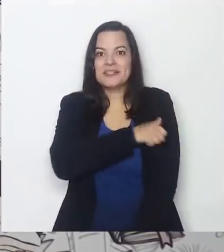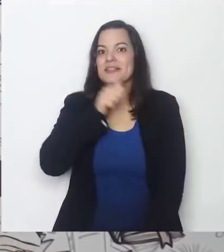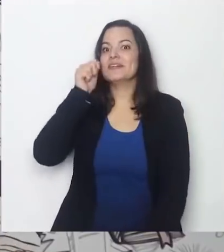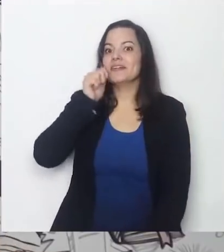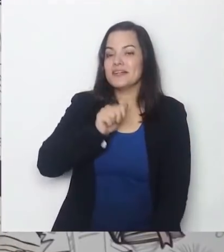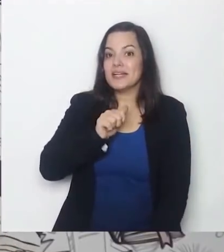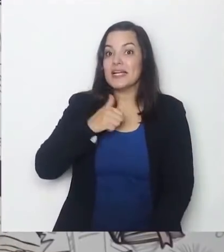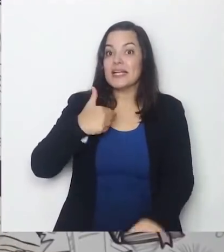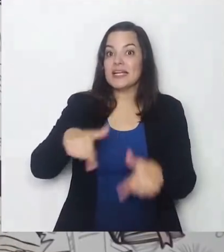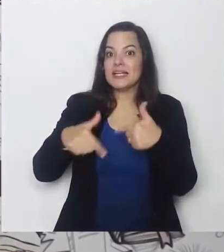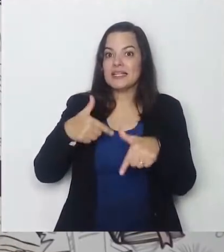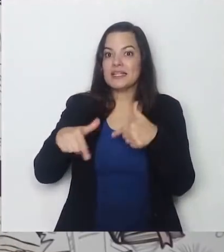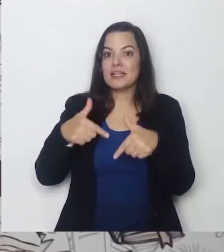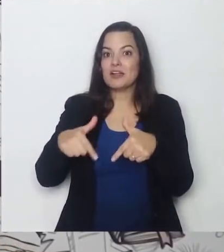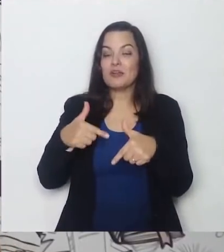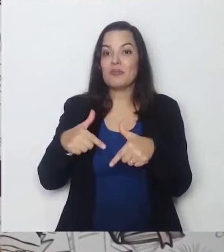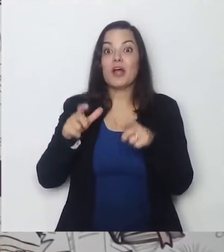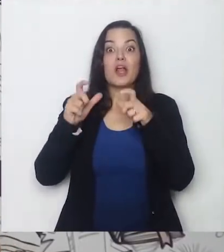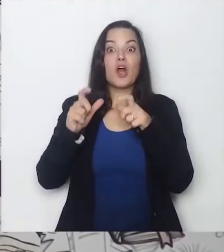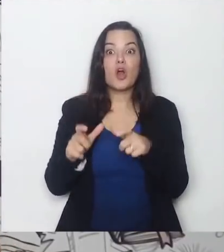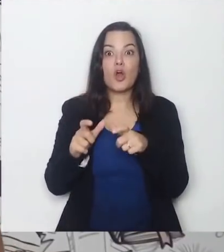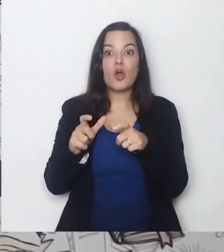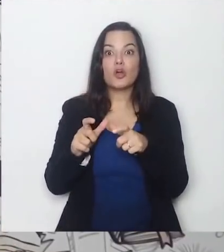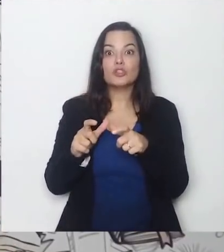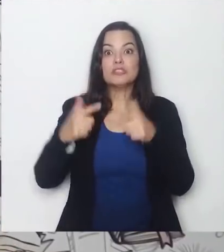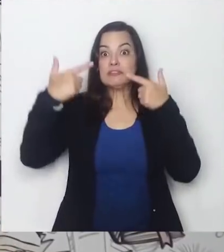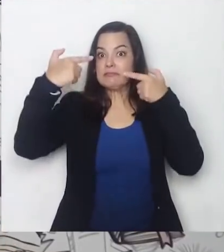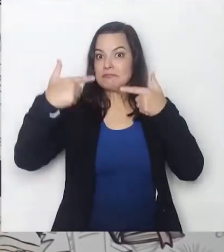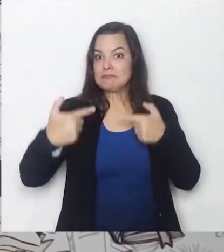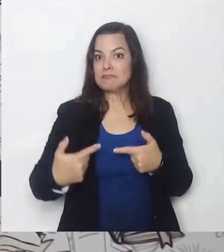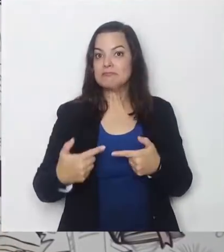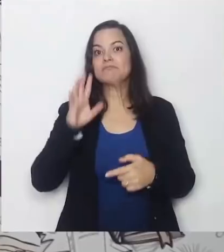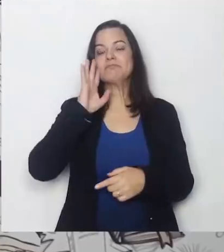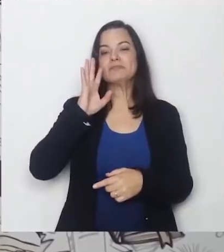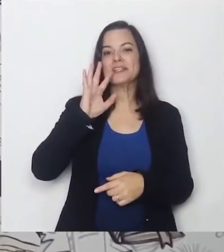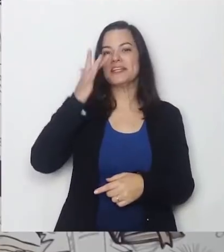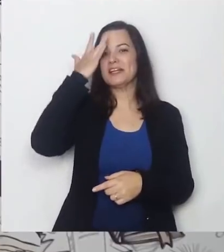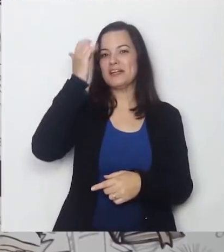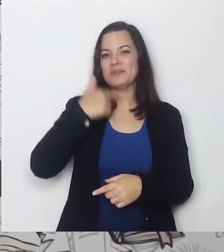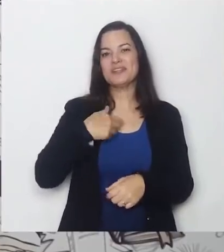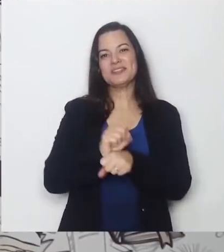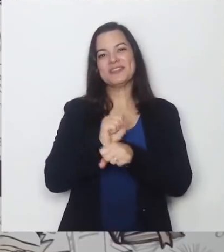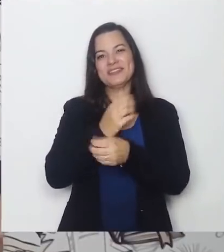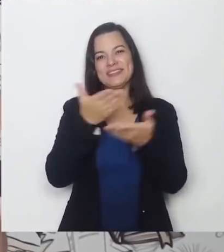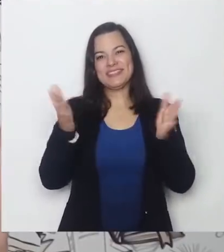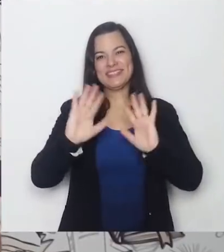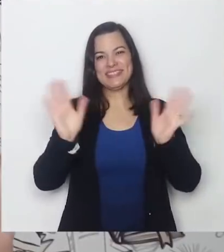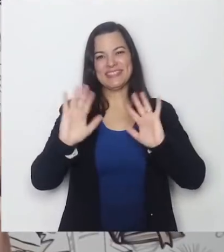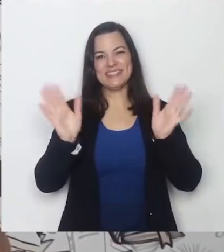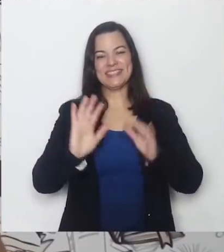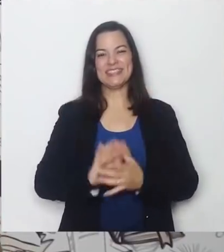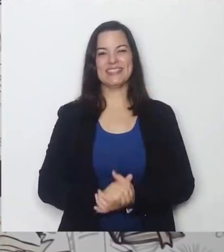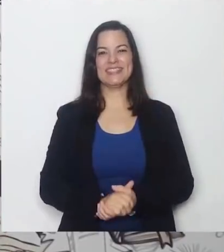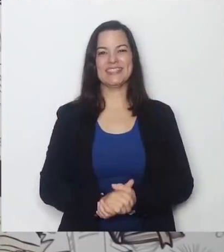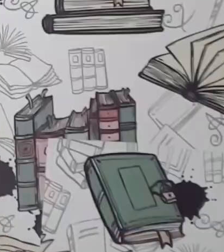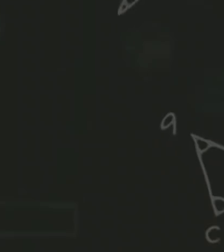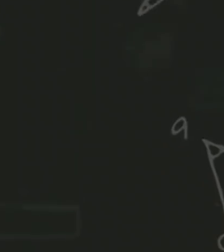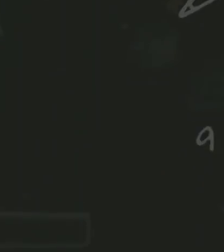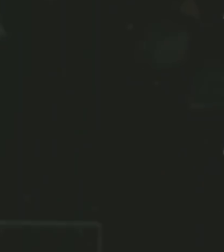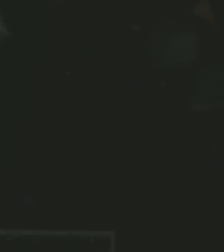guerra. Turma, é uma história bem legal, então não percam que amanhã eu fico aqui à sua espera. Tchau,